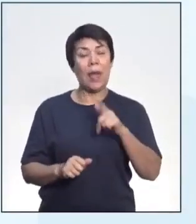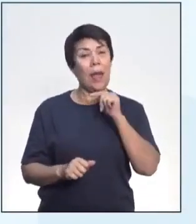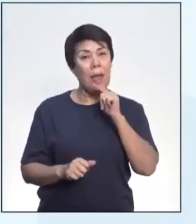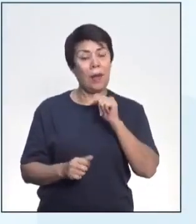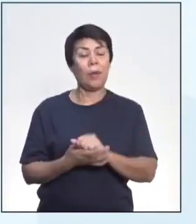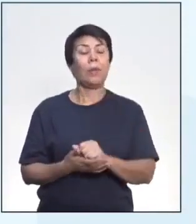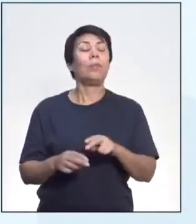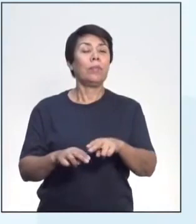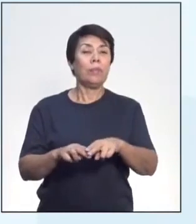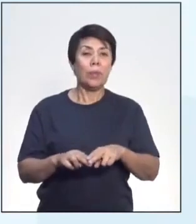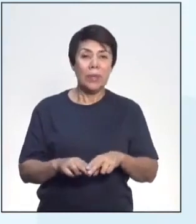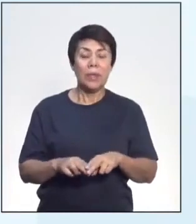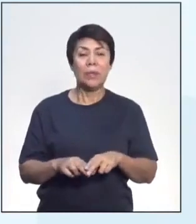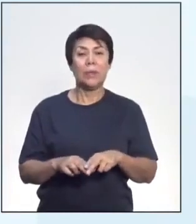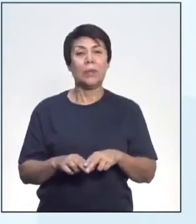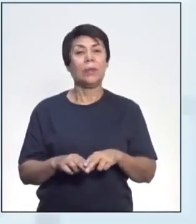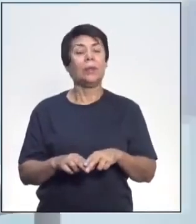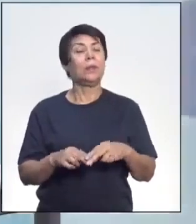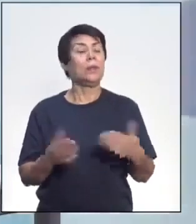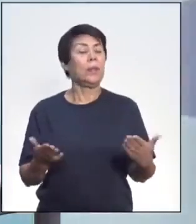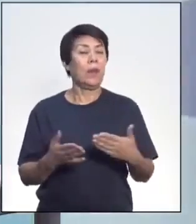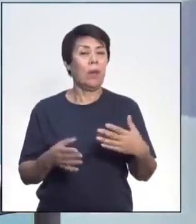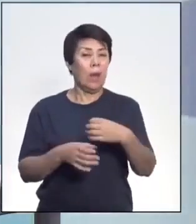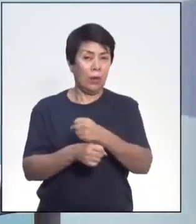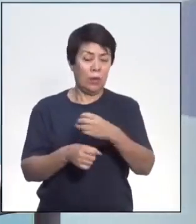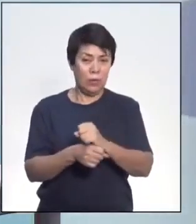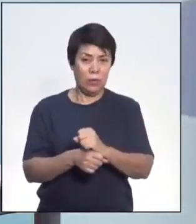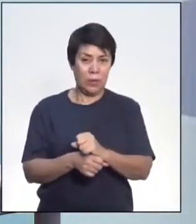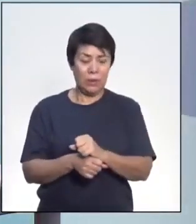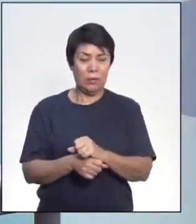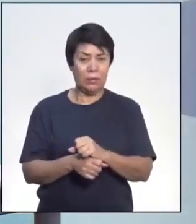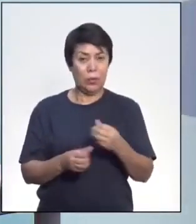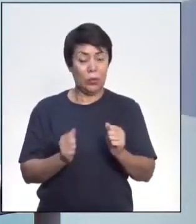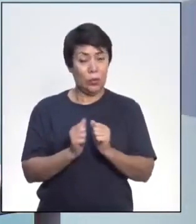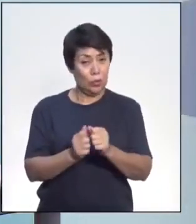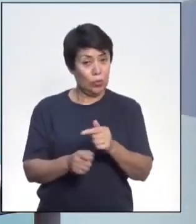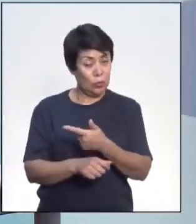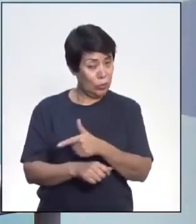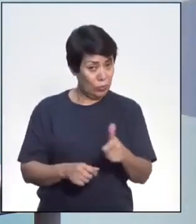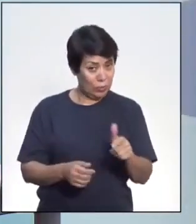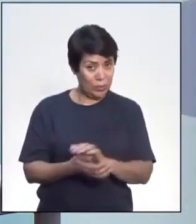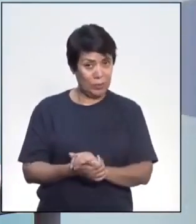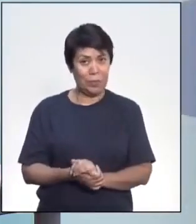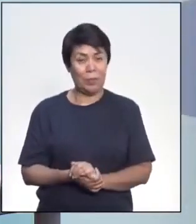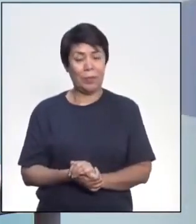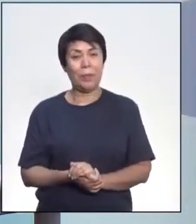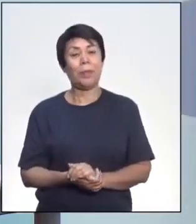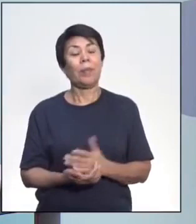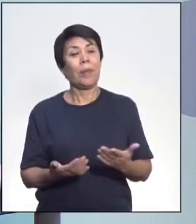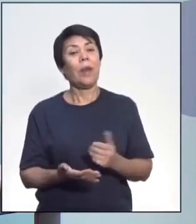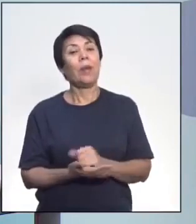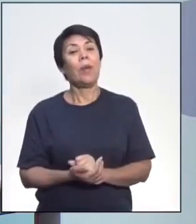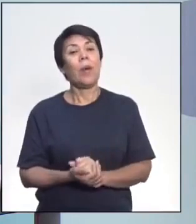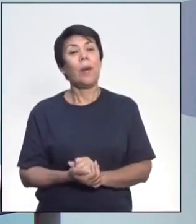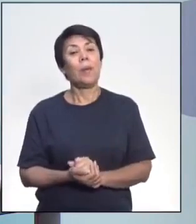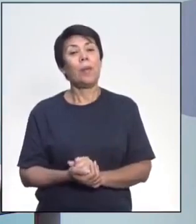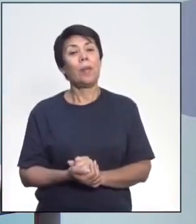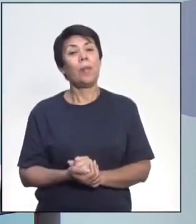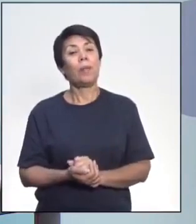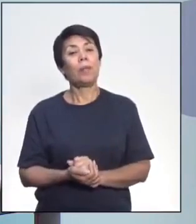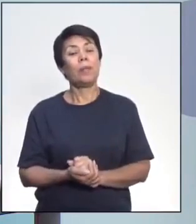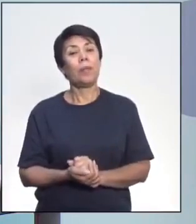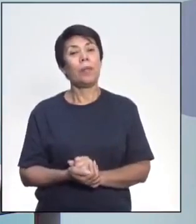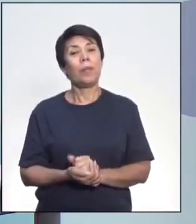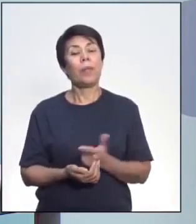água. Por isso que ela não participou do nosso cálculo. Perfeito, pessoal? Aí agora vamos para uma interaçãozinha no chat